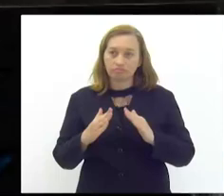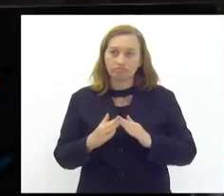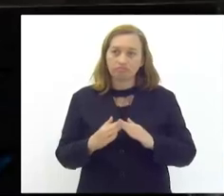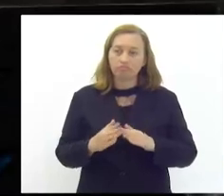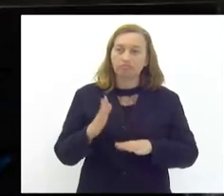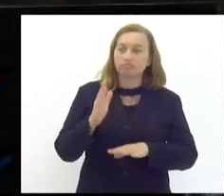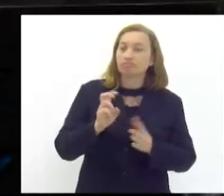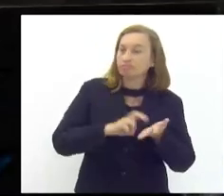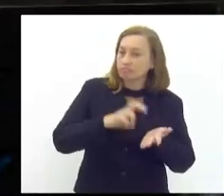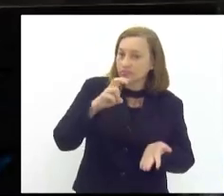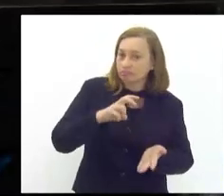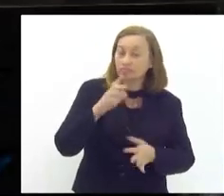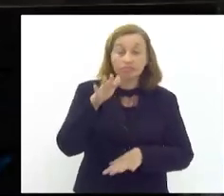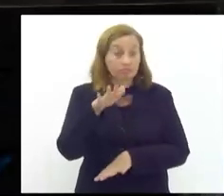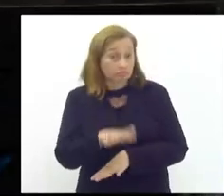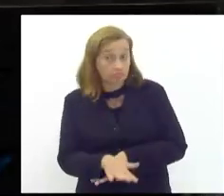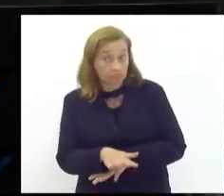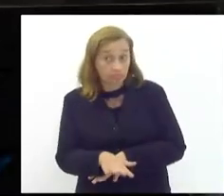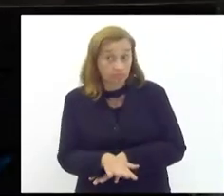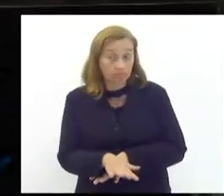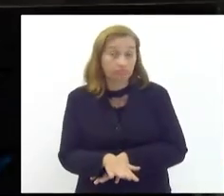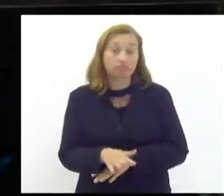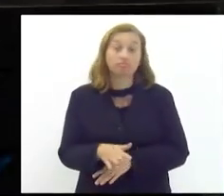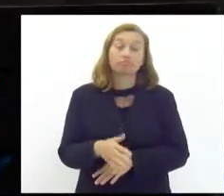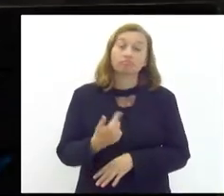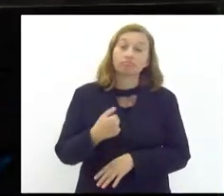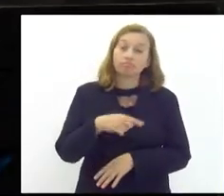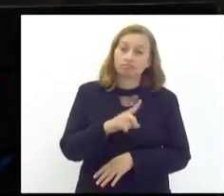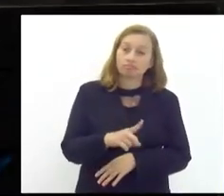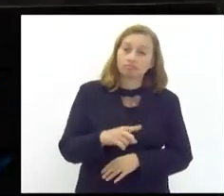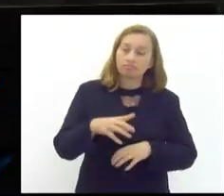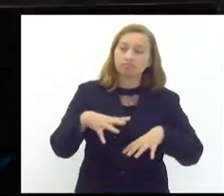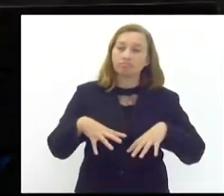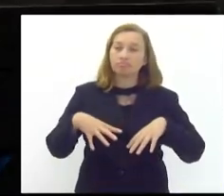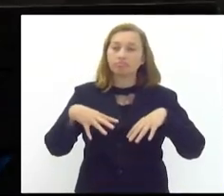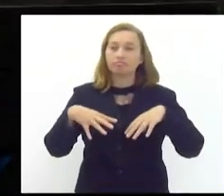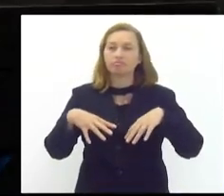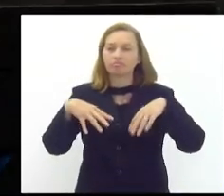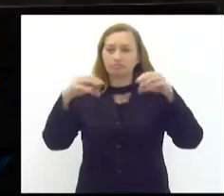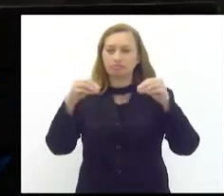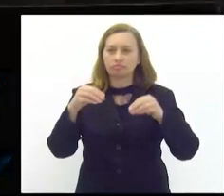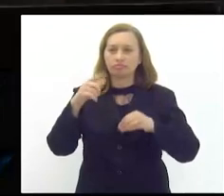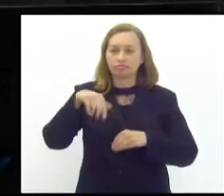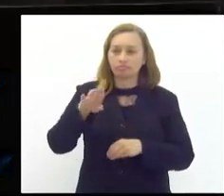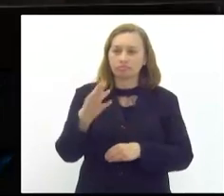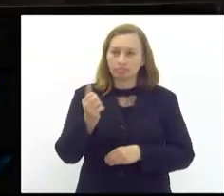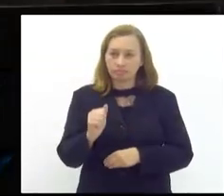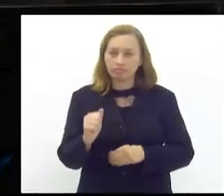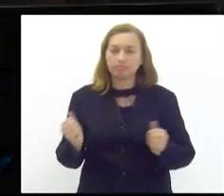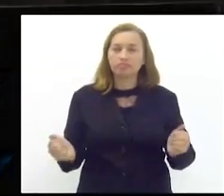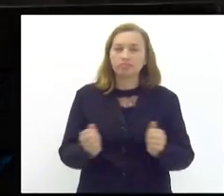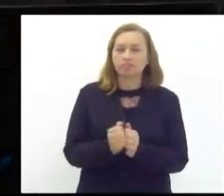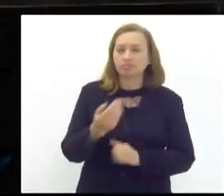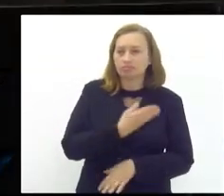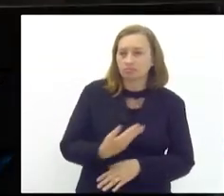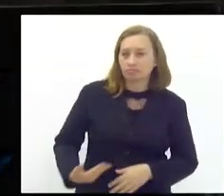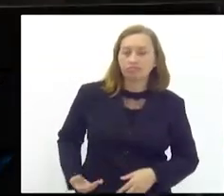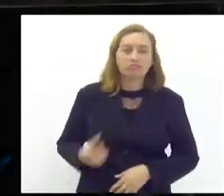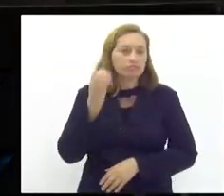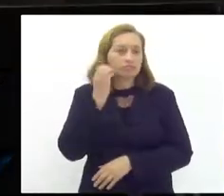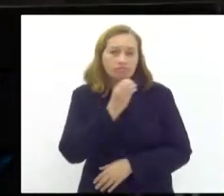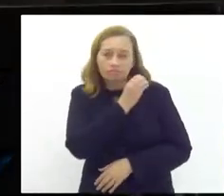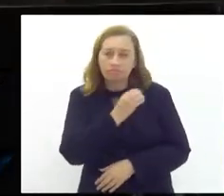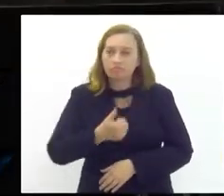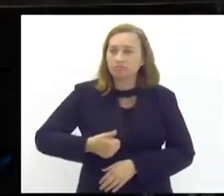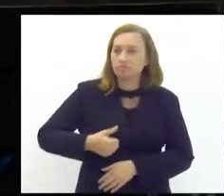da manhã e na parte da tarde eu compareci ao Palácio Guanabara junto com o governador Cláudio Castro primeira dama